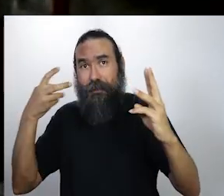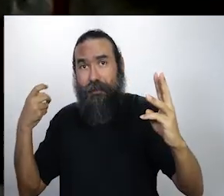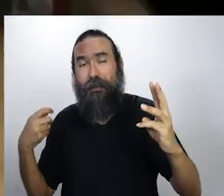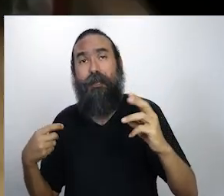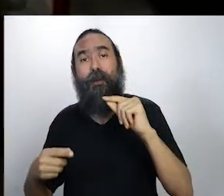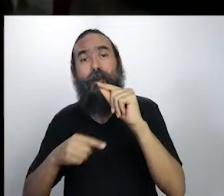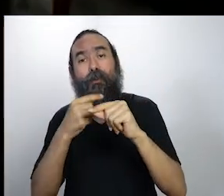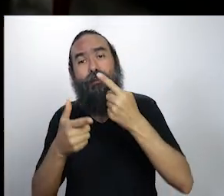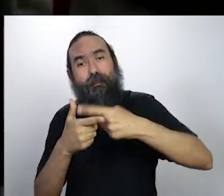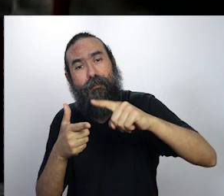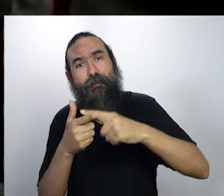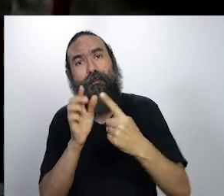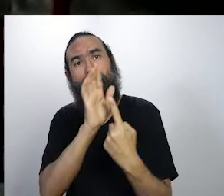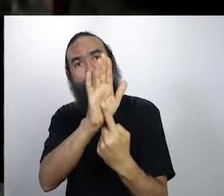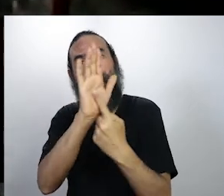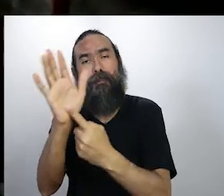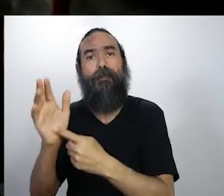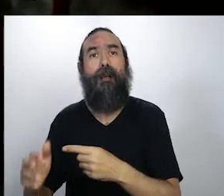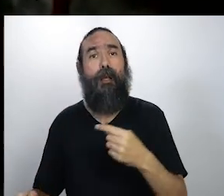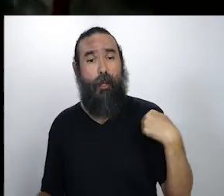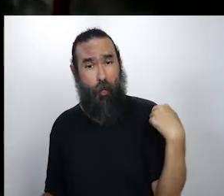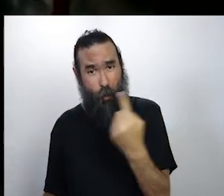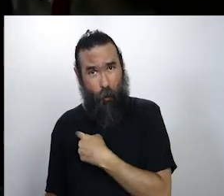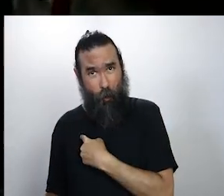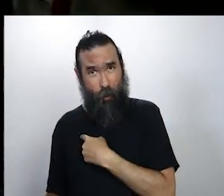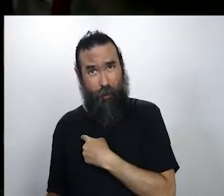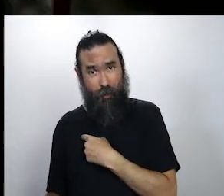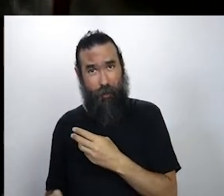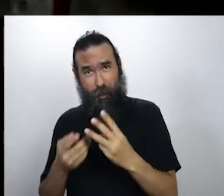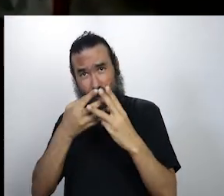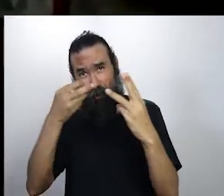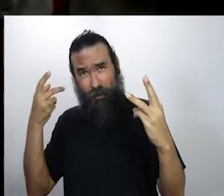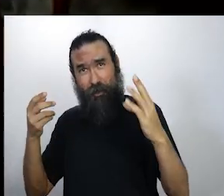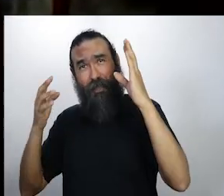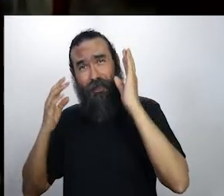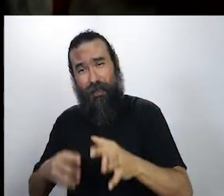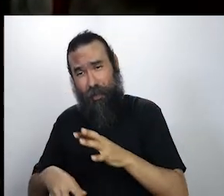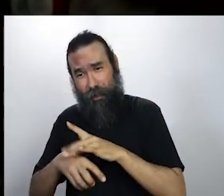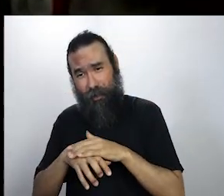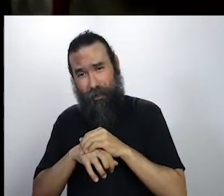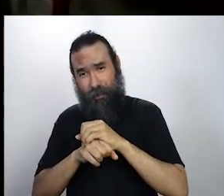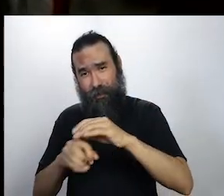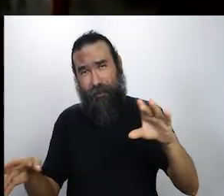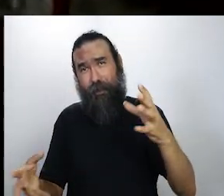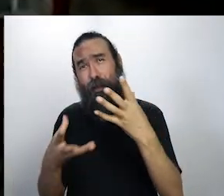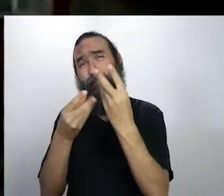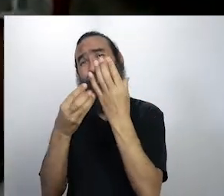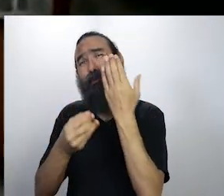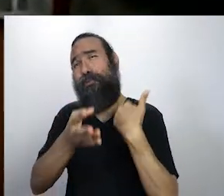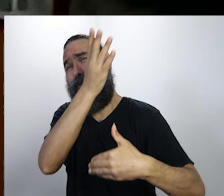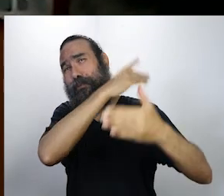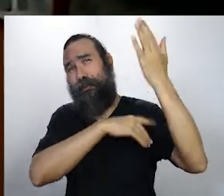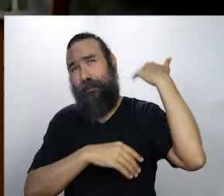muitas. Precisou vir a pandemia para as pessoas entenderem o valor que nós, comunidades indígenas e povos tradicionais,